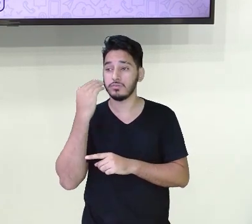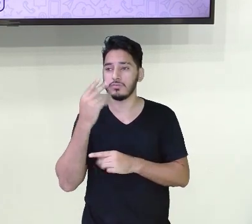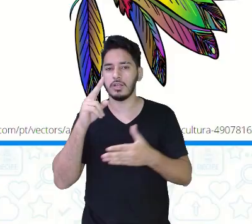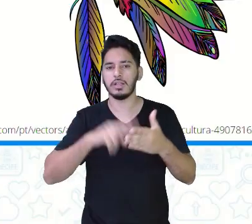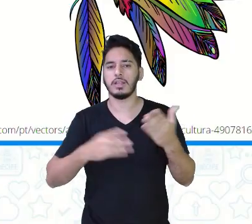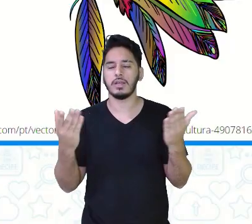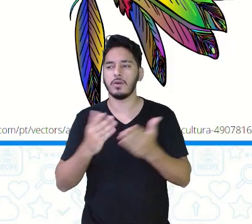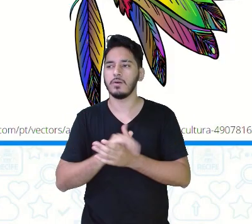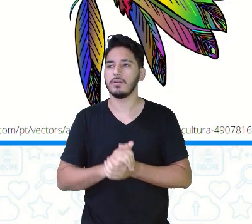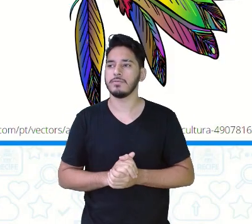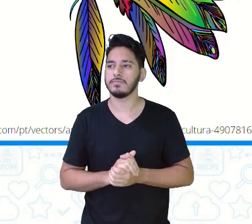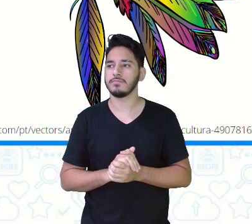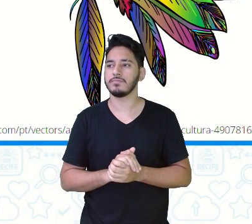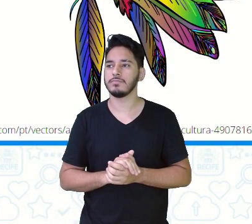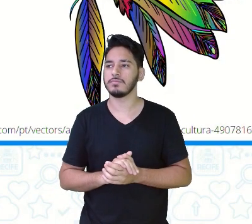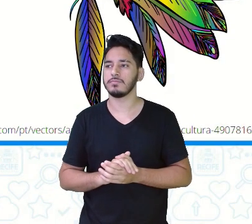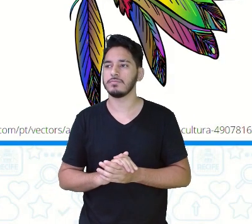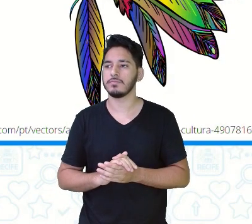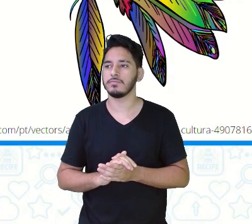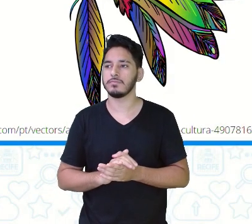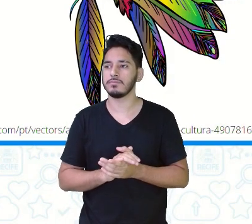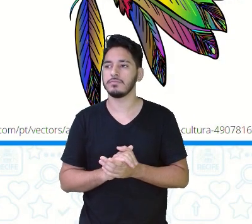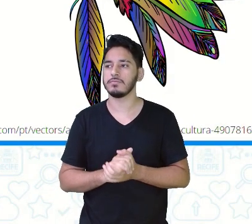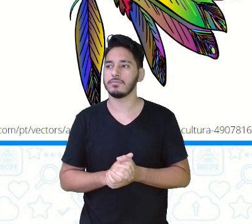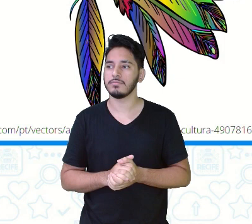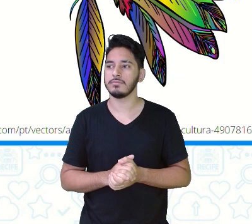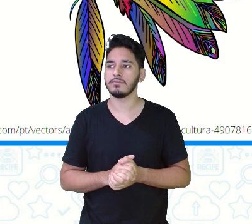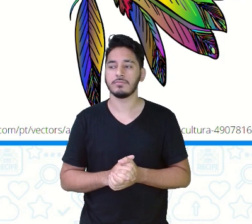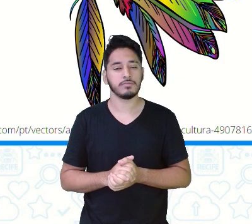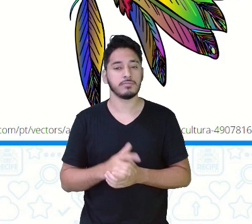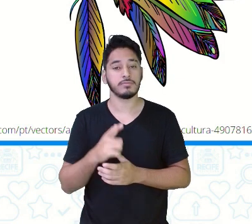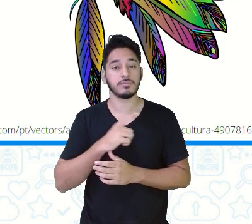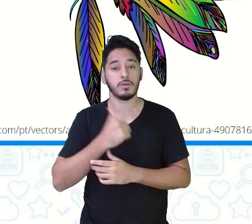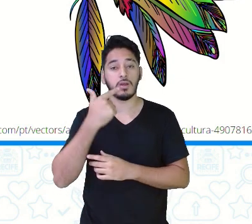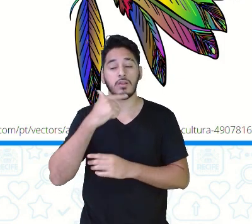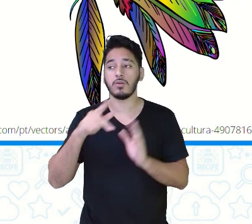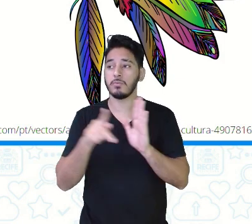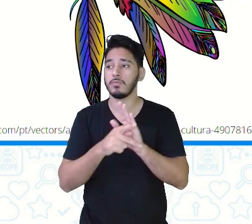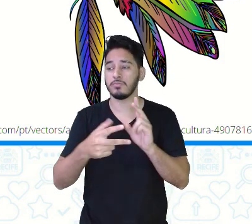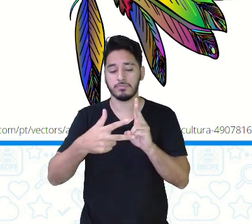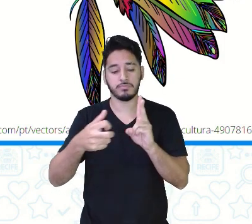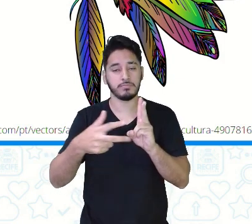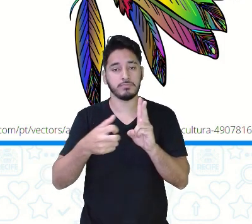do poema? Olha aí. Tana como era imimuia.